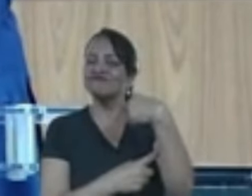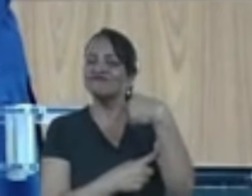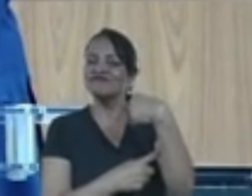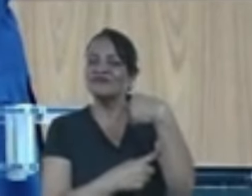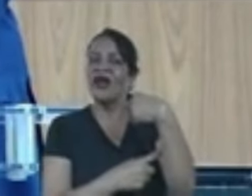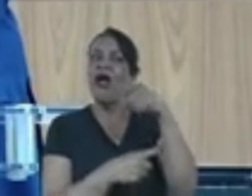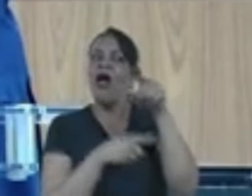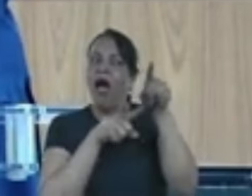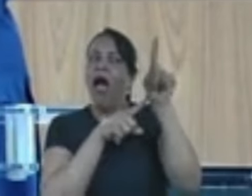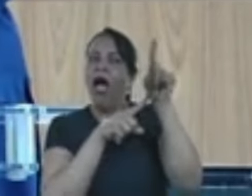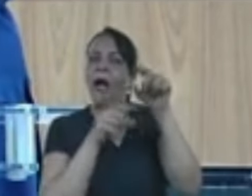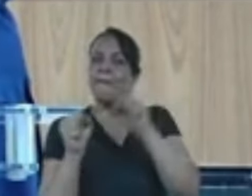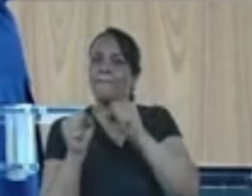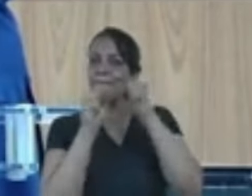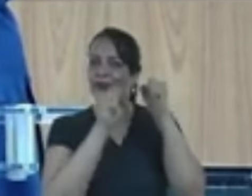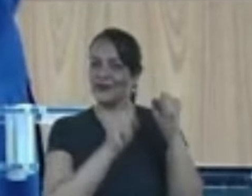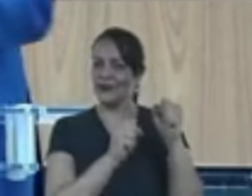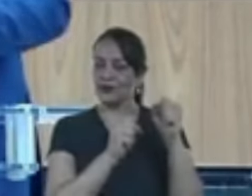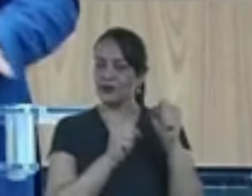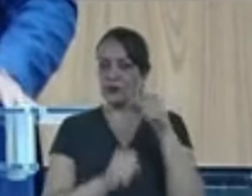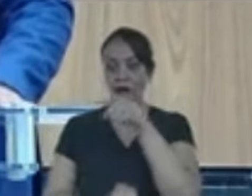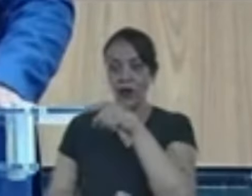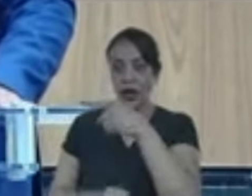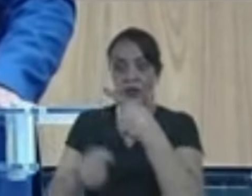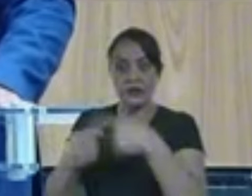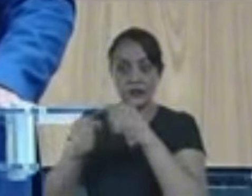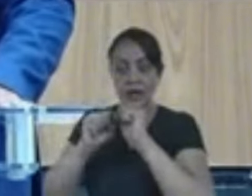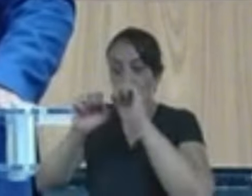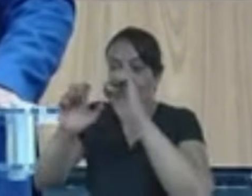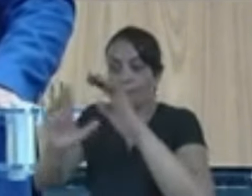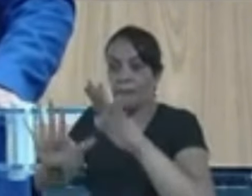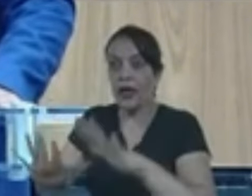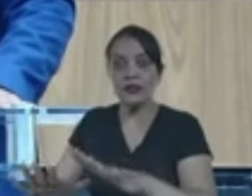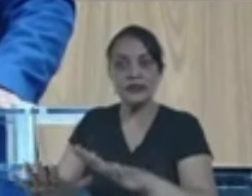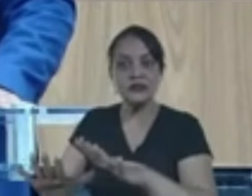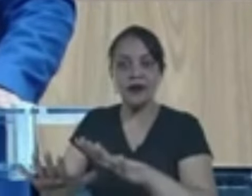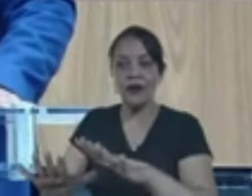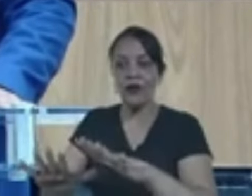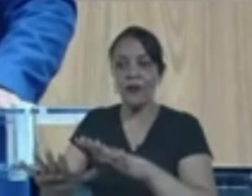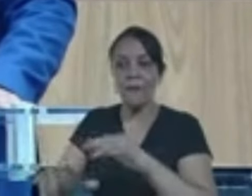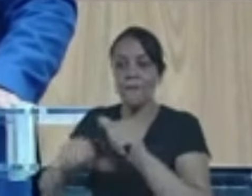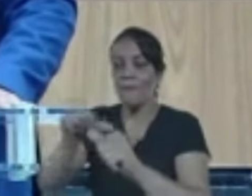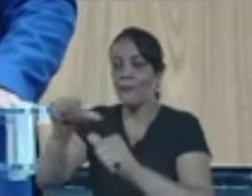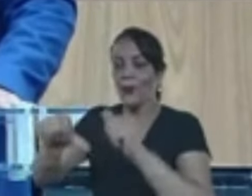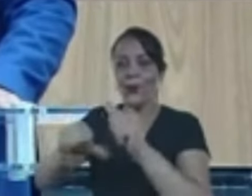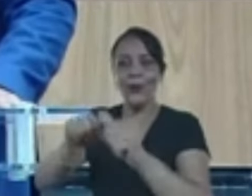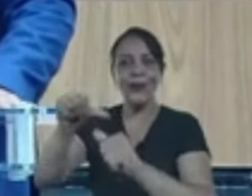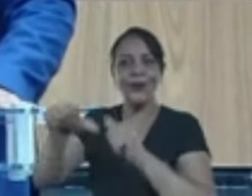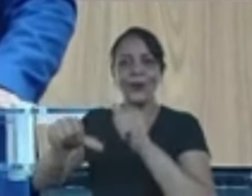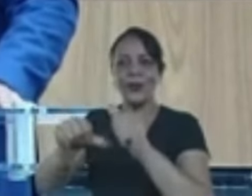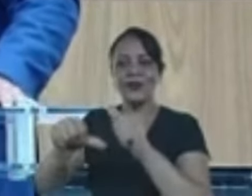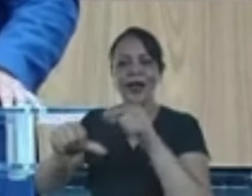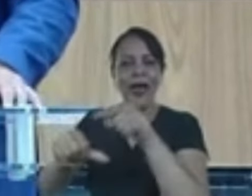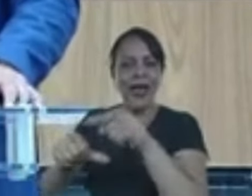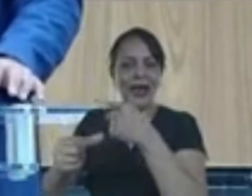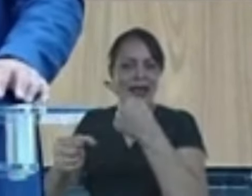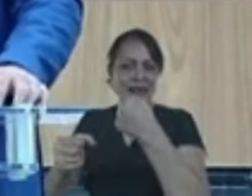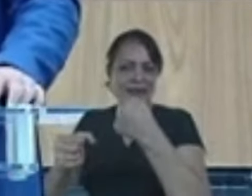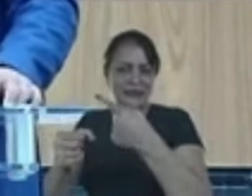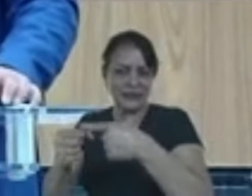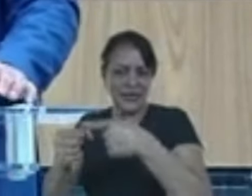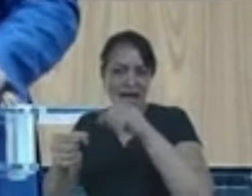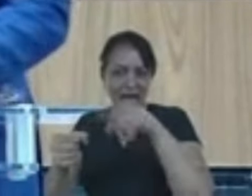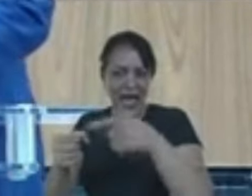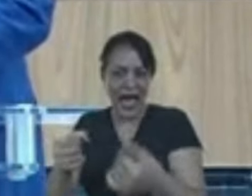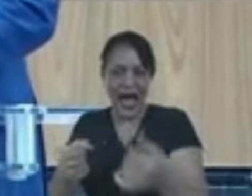Olha, depois disso, até aquela cidade foi abençoada. Porque essa cidade ela não era a capital dos assírios. A capital